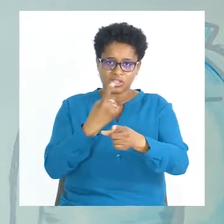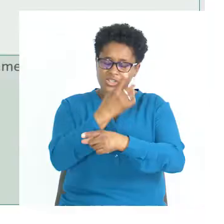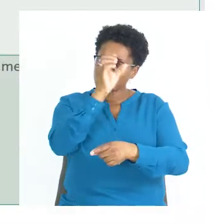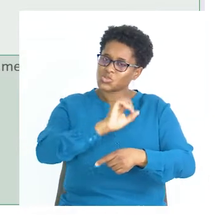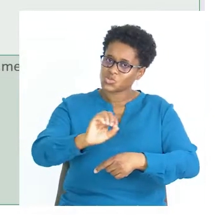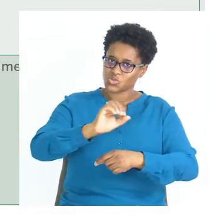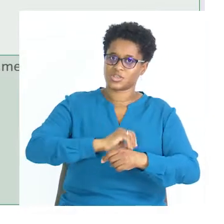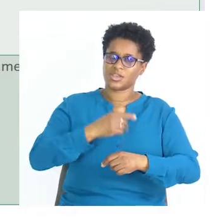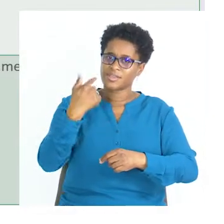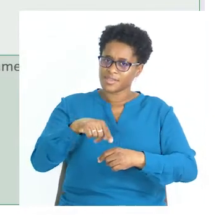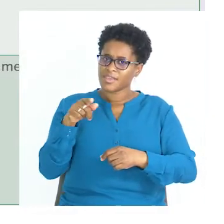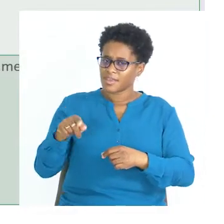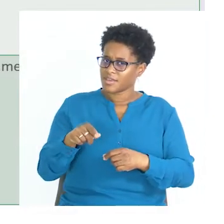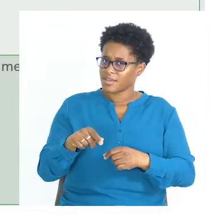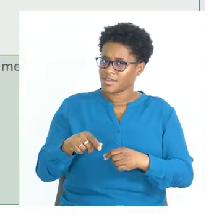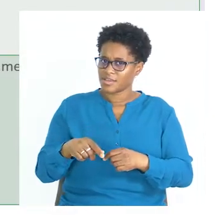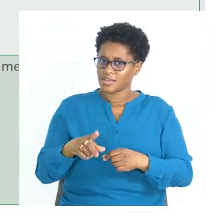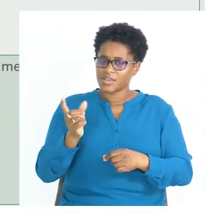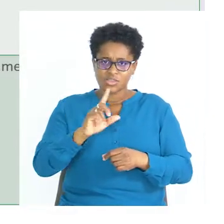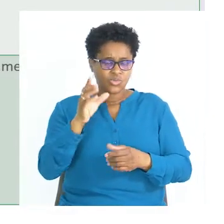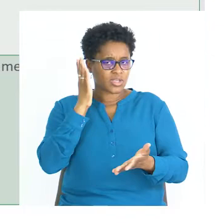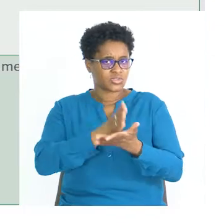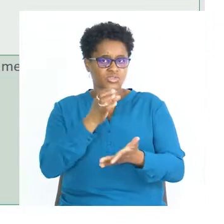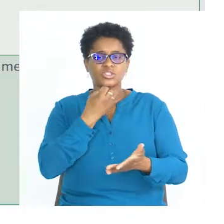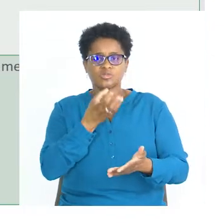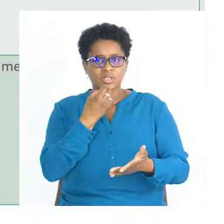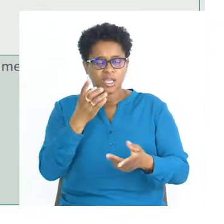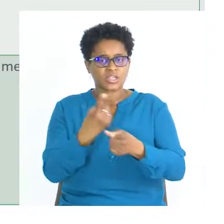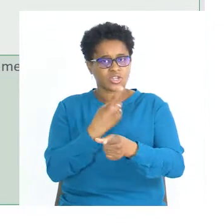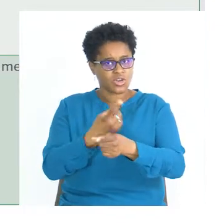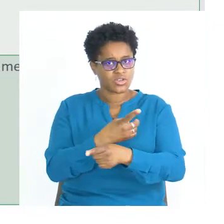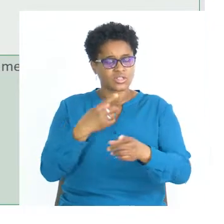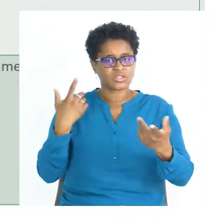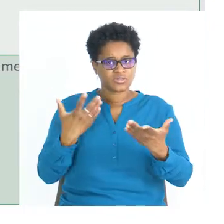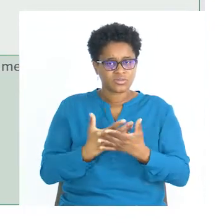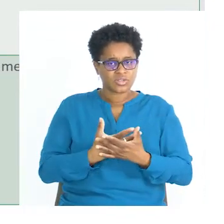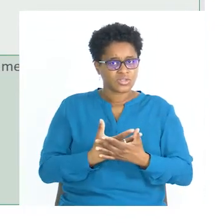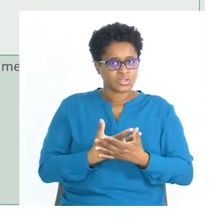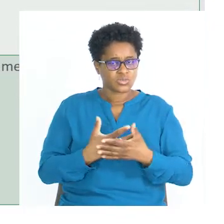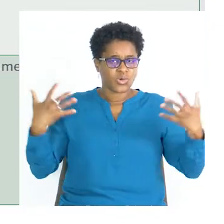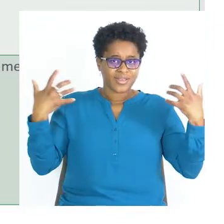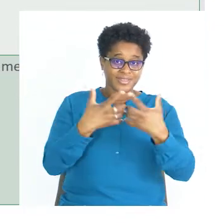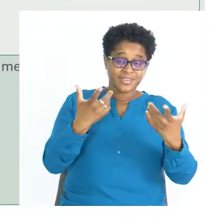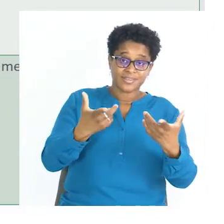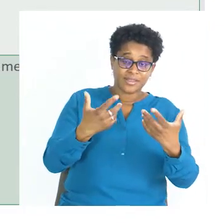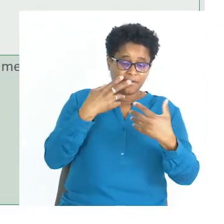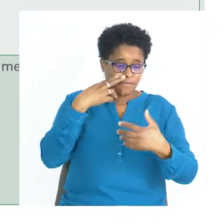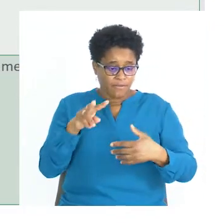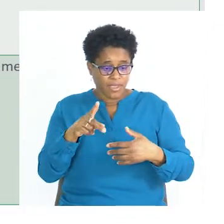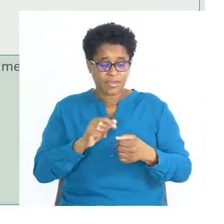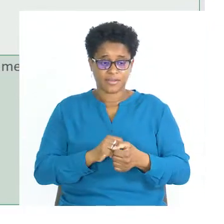características. Tens aqui, ninguém soube explicar as causas do acidente. Repare, há uma informação